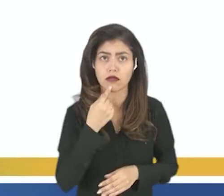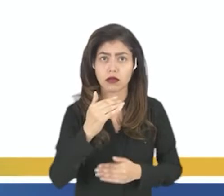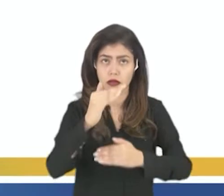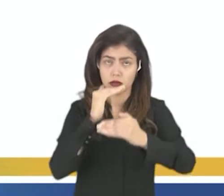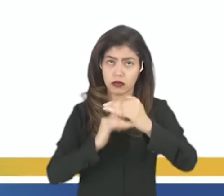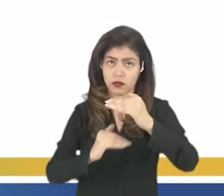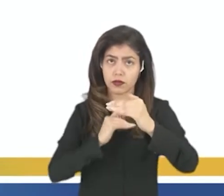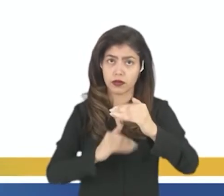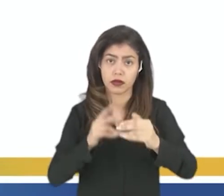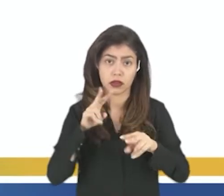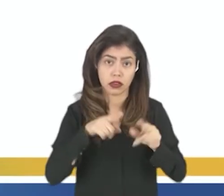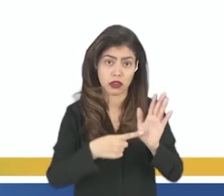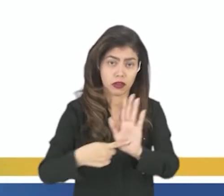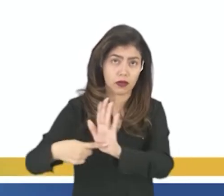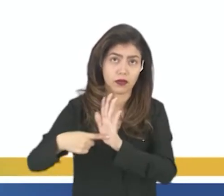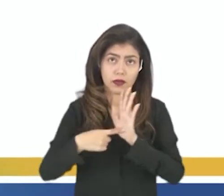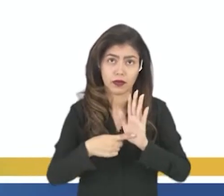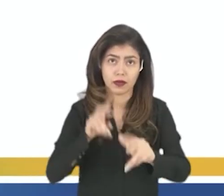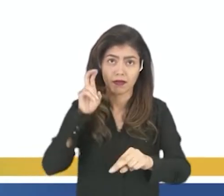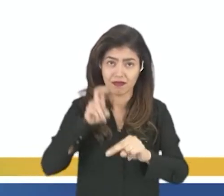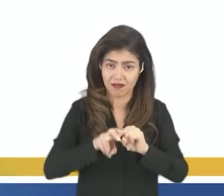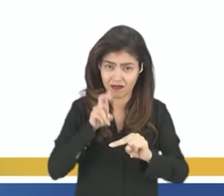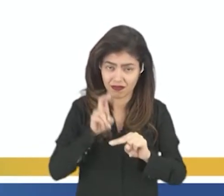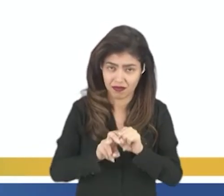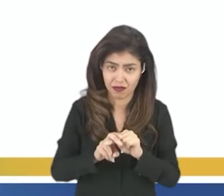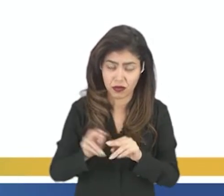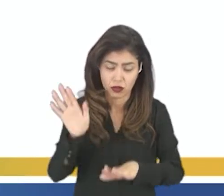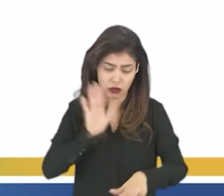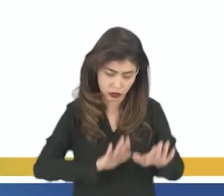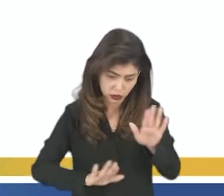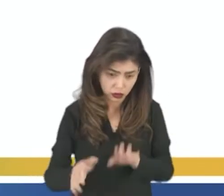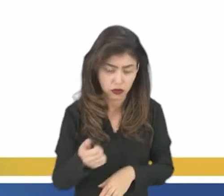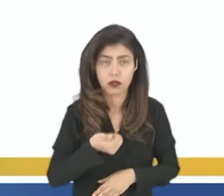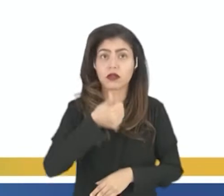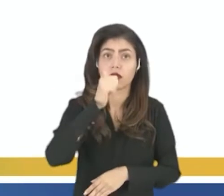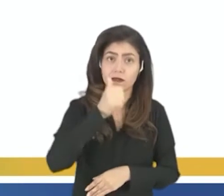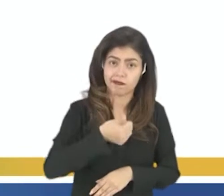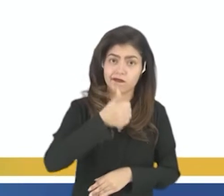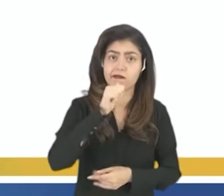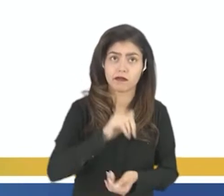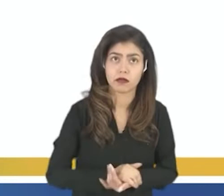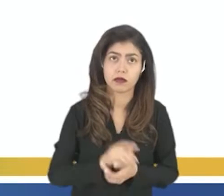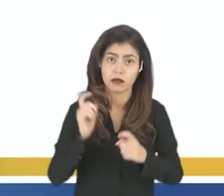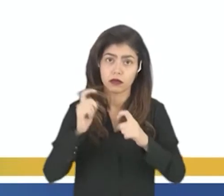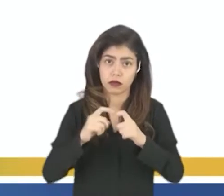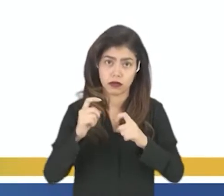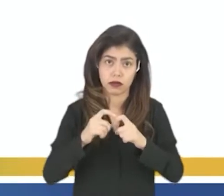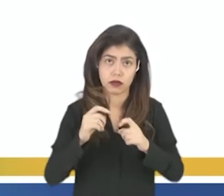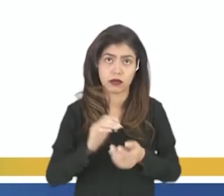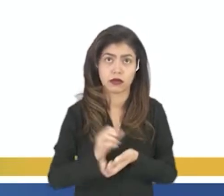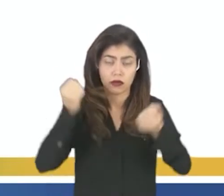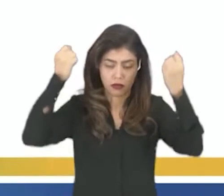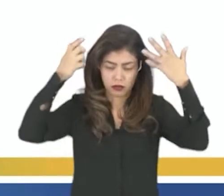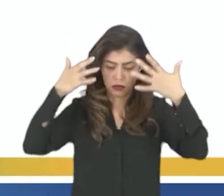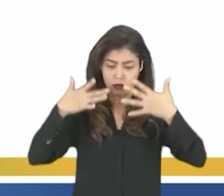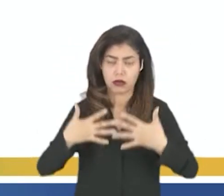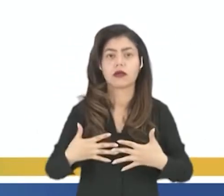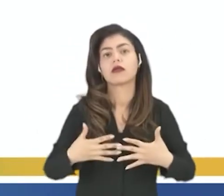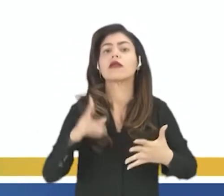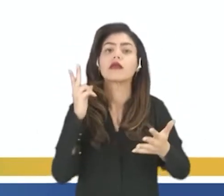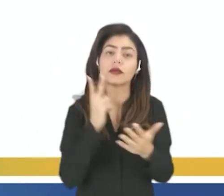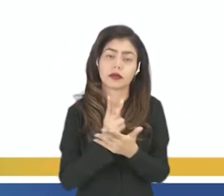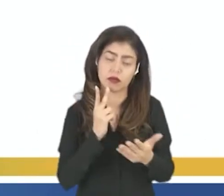parte inferior do vídeo mostra essas pessoas que já estavam sendo tratadas tem que tomar dose de e são banho